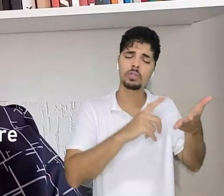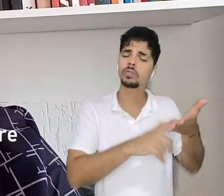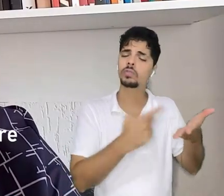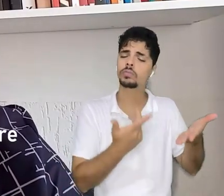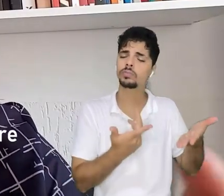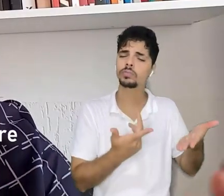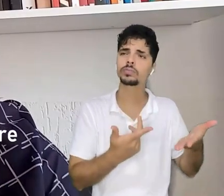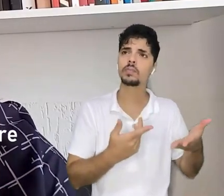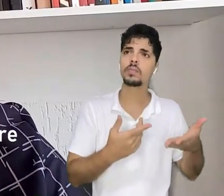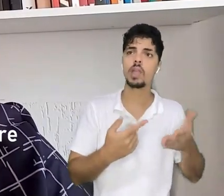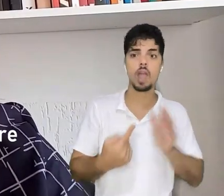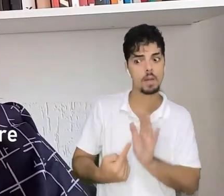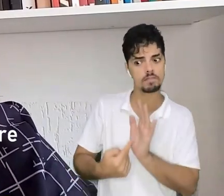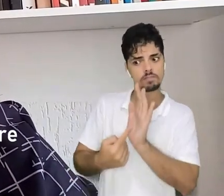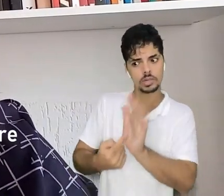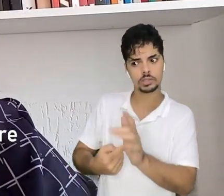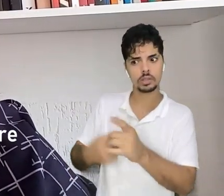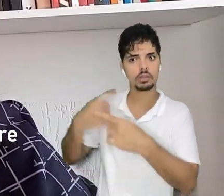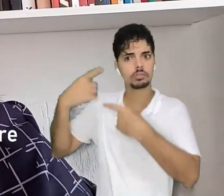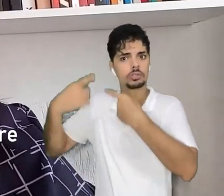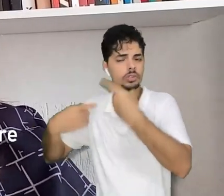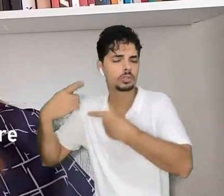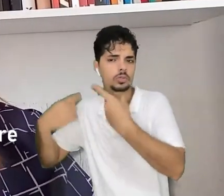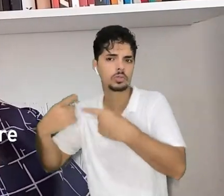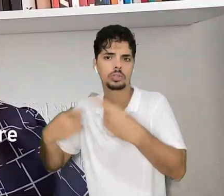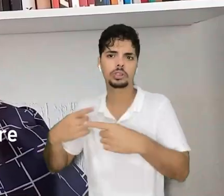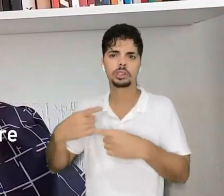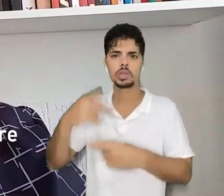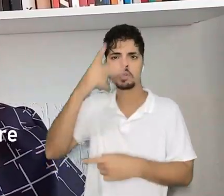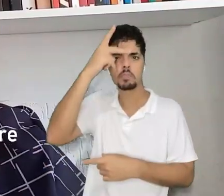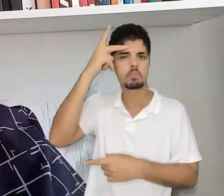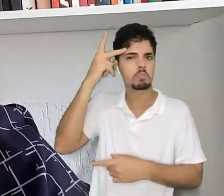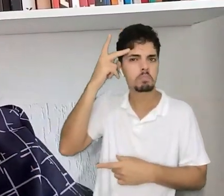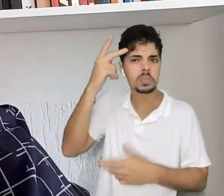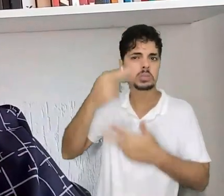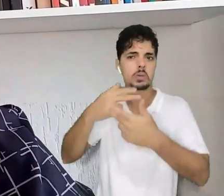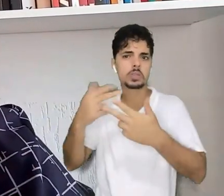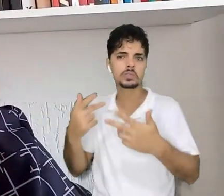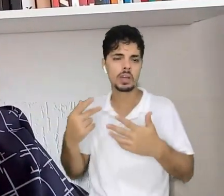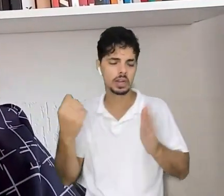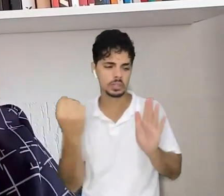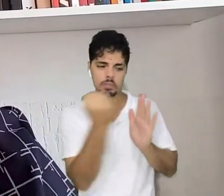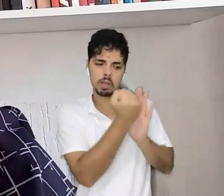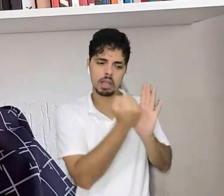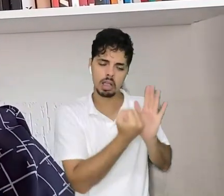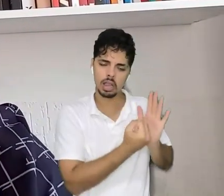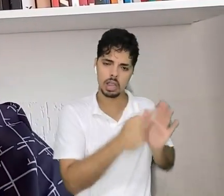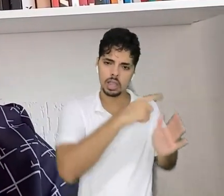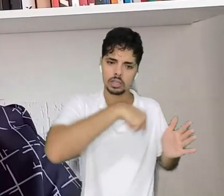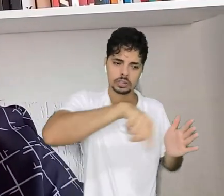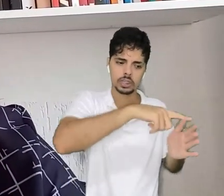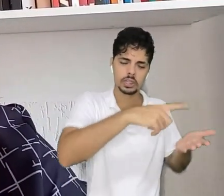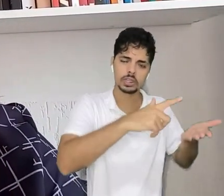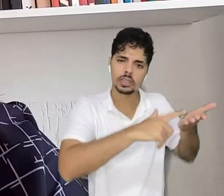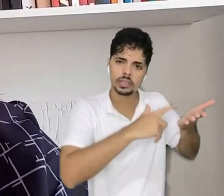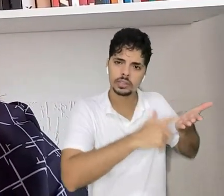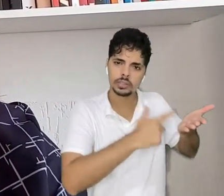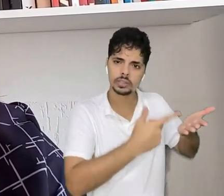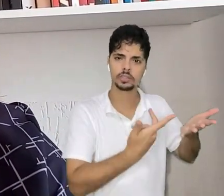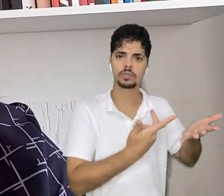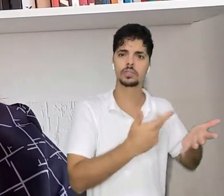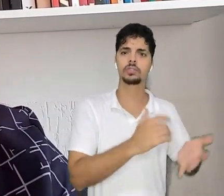apresentar discutir sobre esses personagens trazidos nesses livros Ok